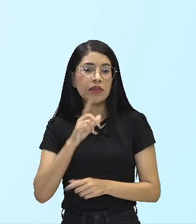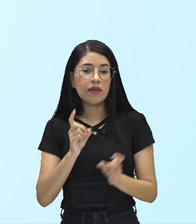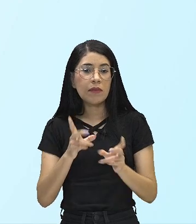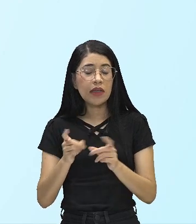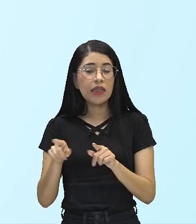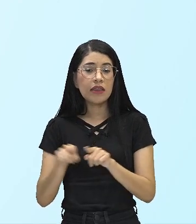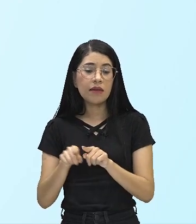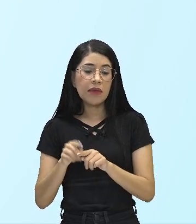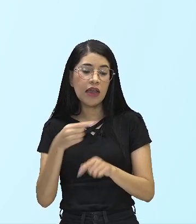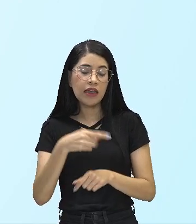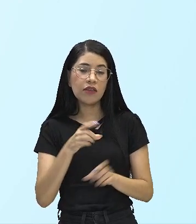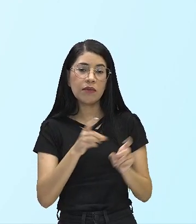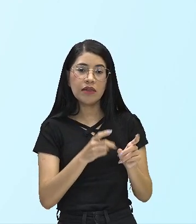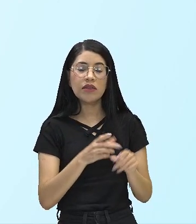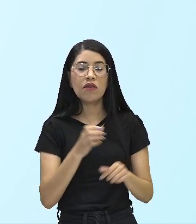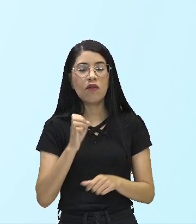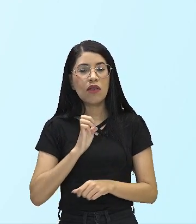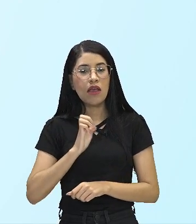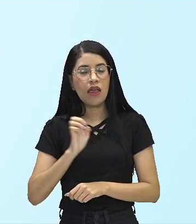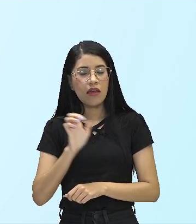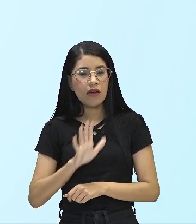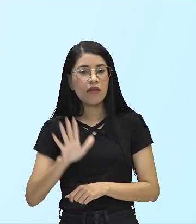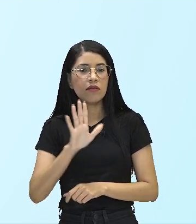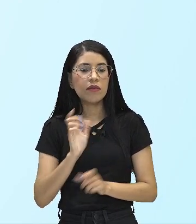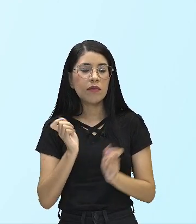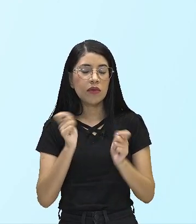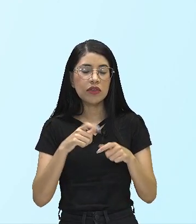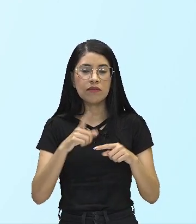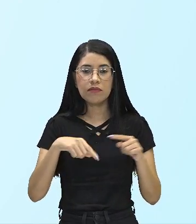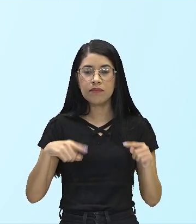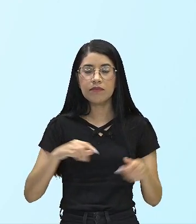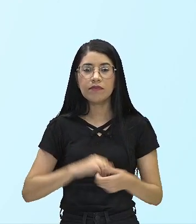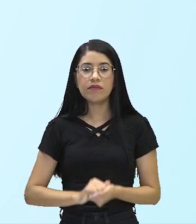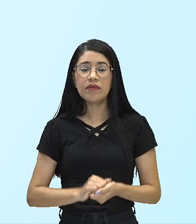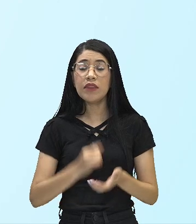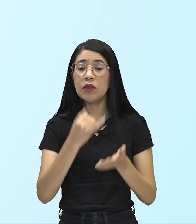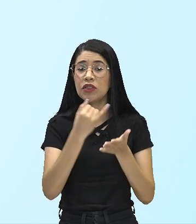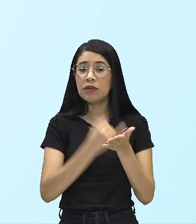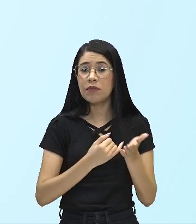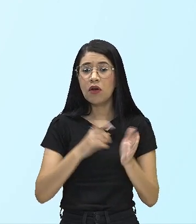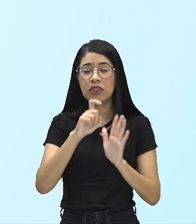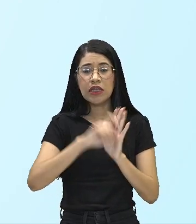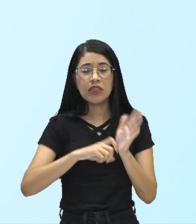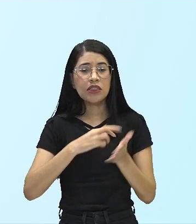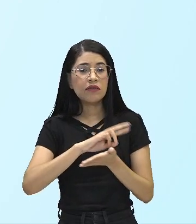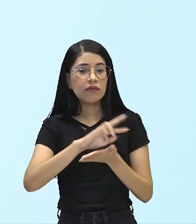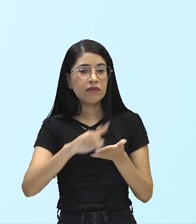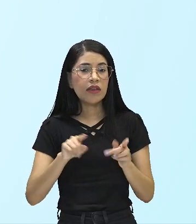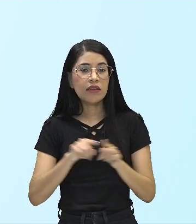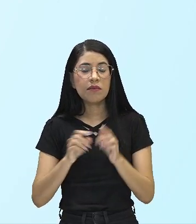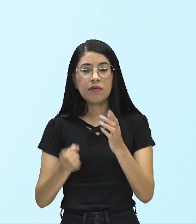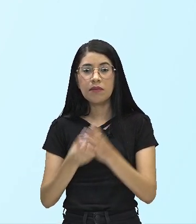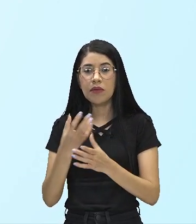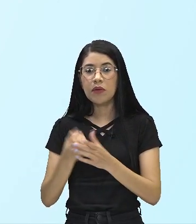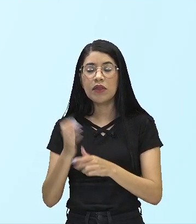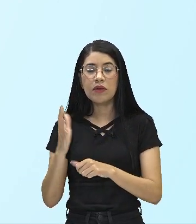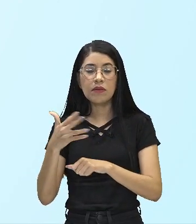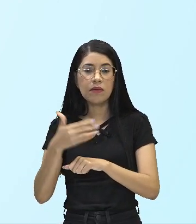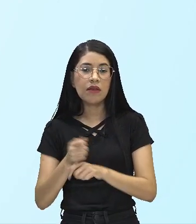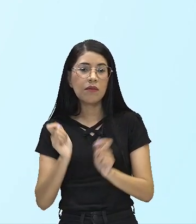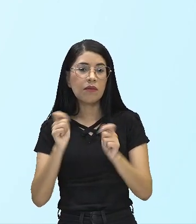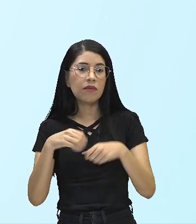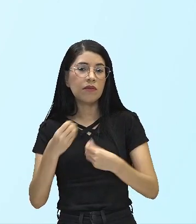produtos primários: mineração, agricultura, coleta, pecuária. Essa era uma característica